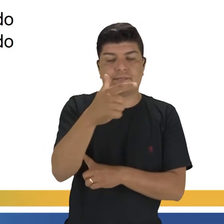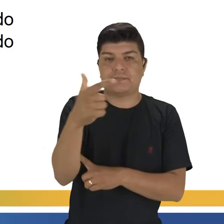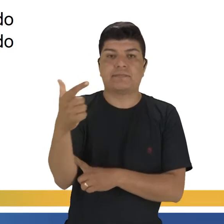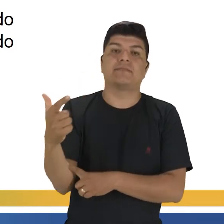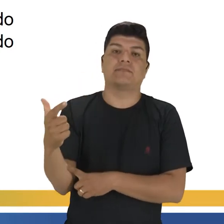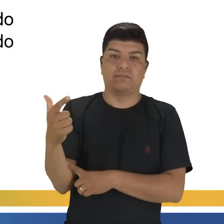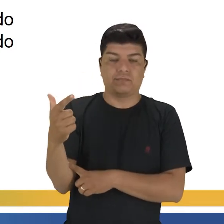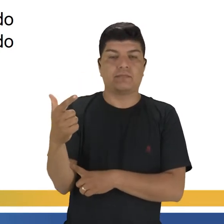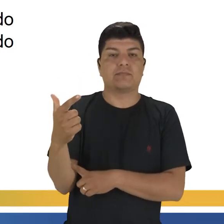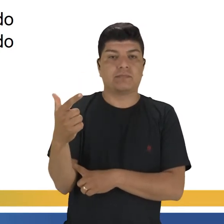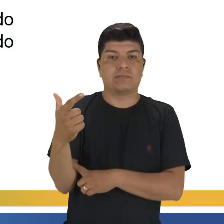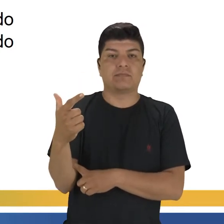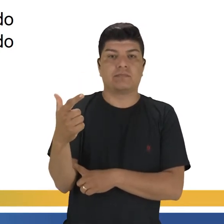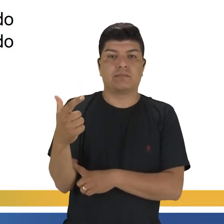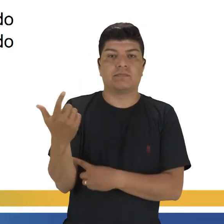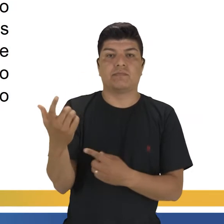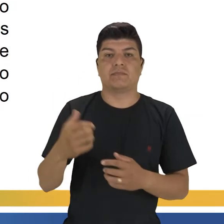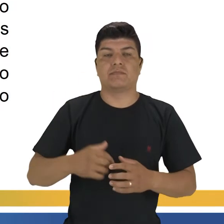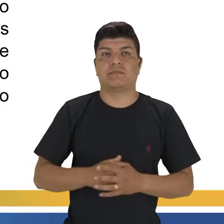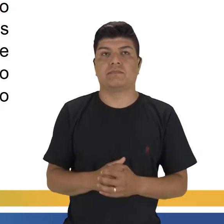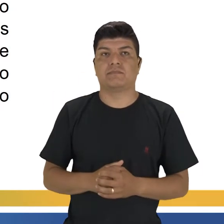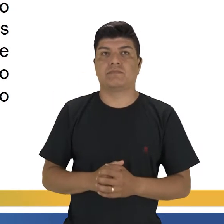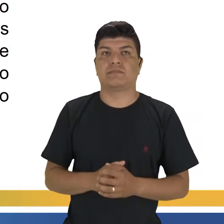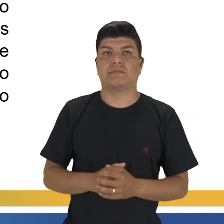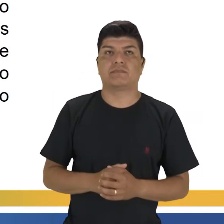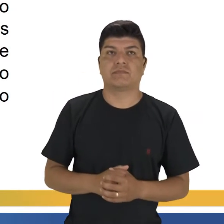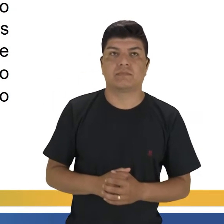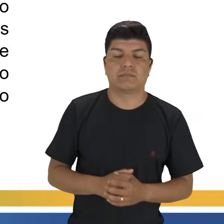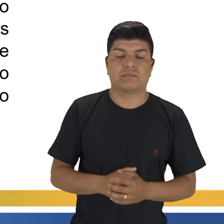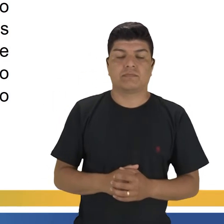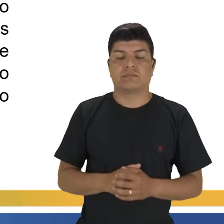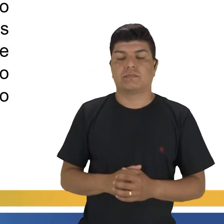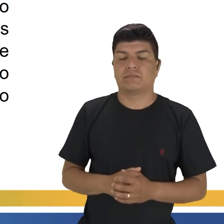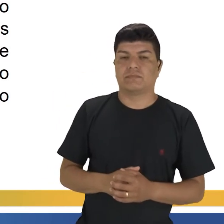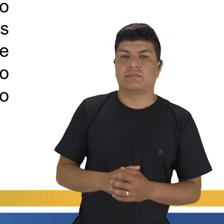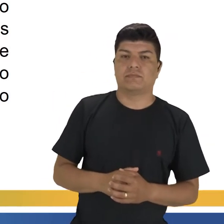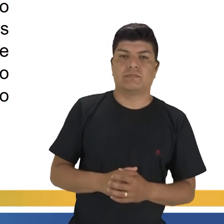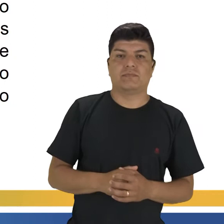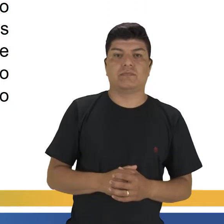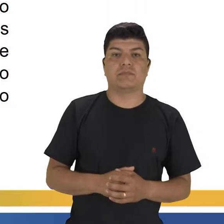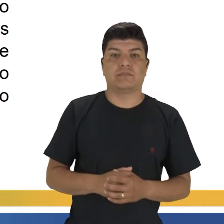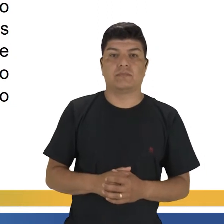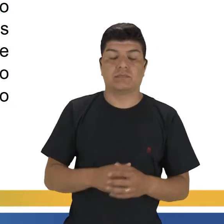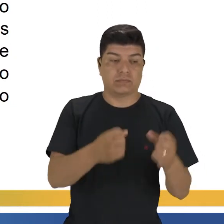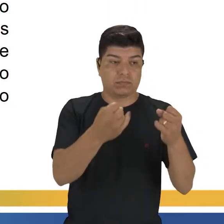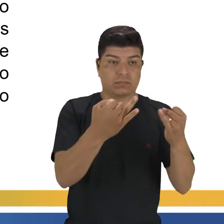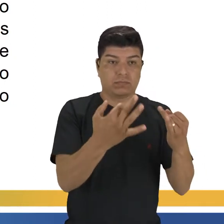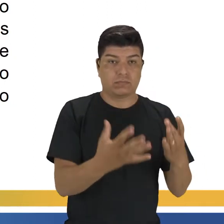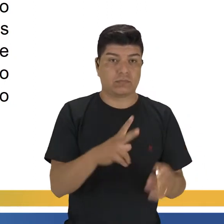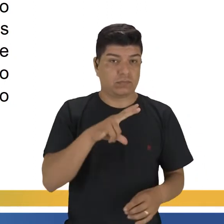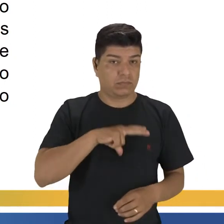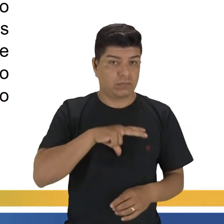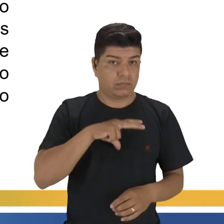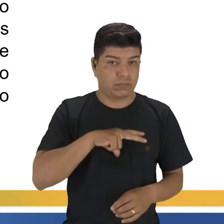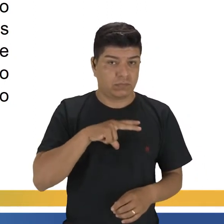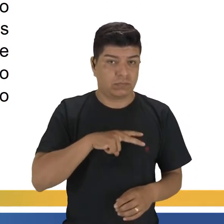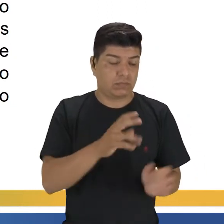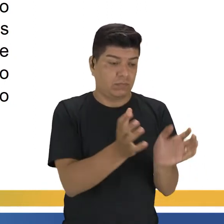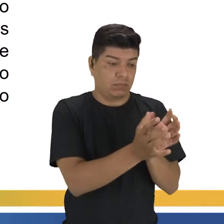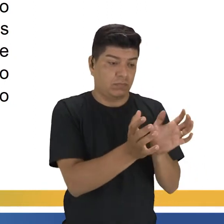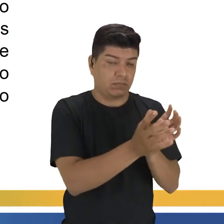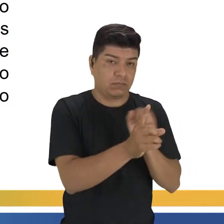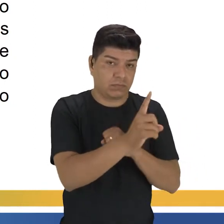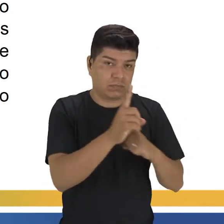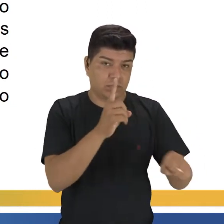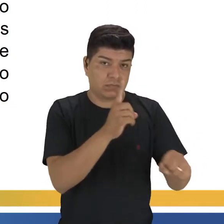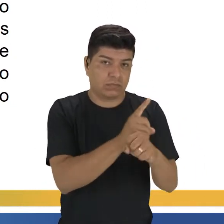como se diz na crítica literária. Então, ele trabalha as particularidades dos grupos sociais e